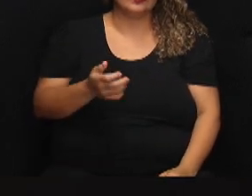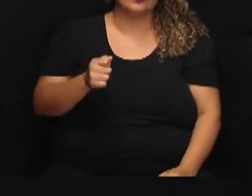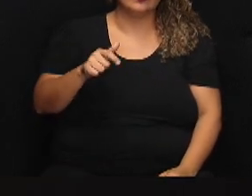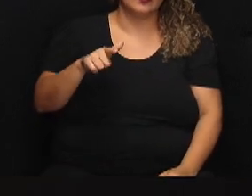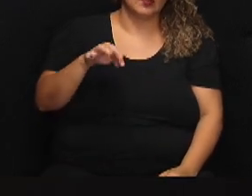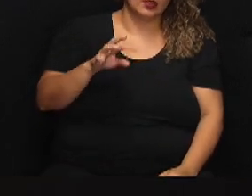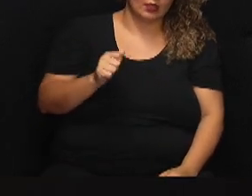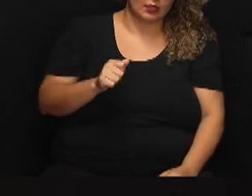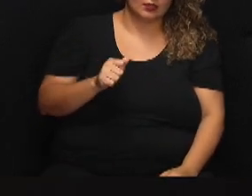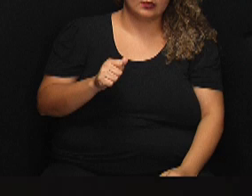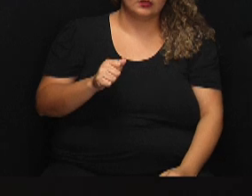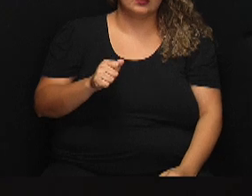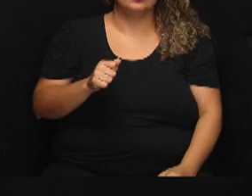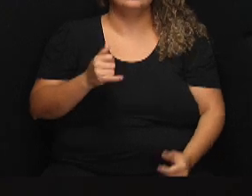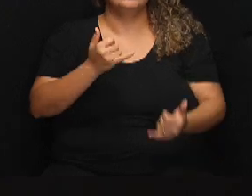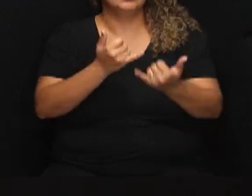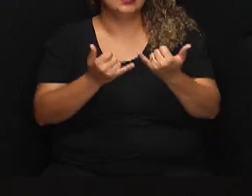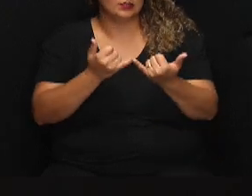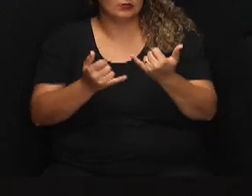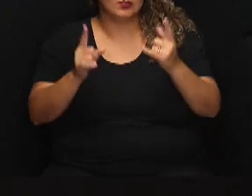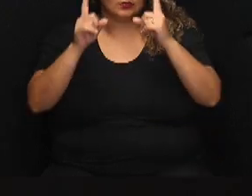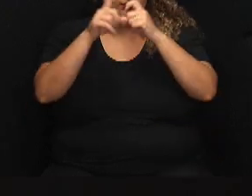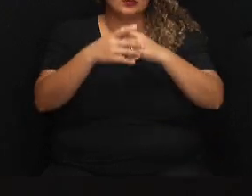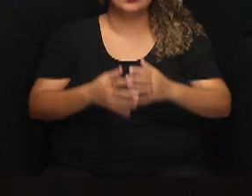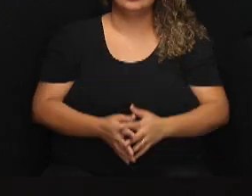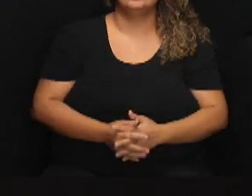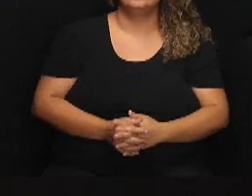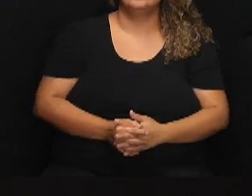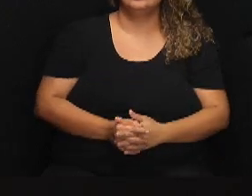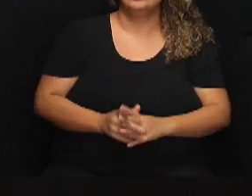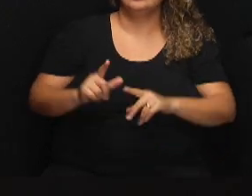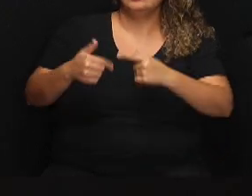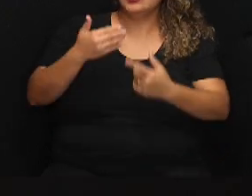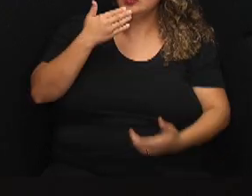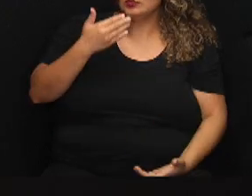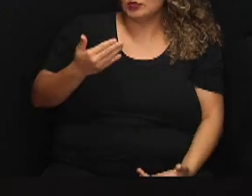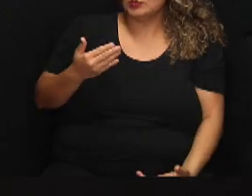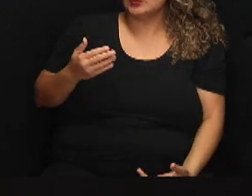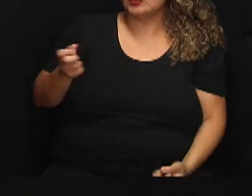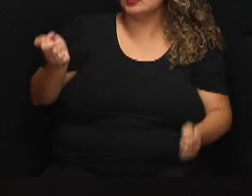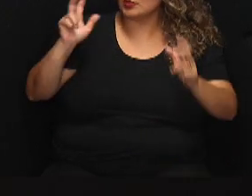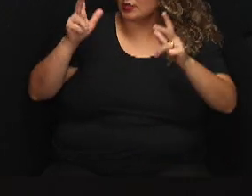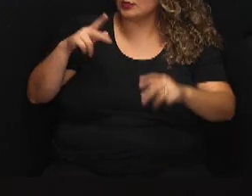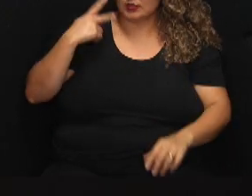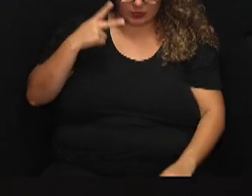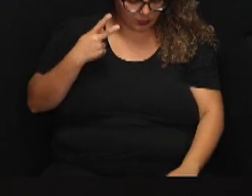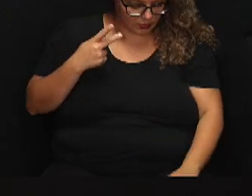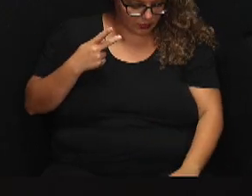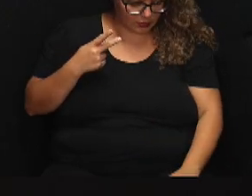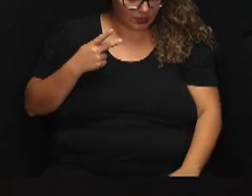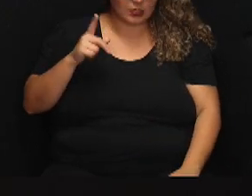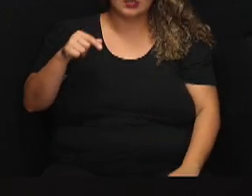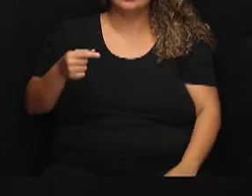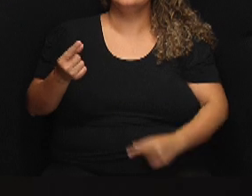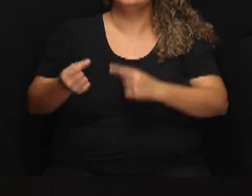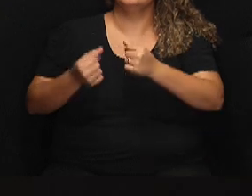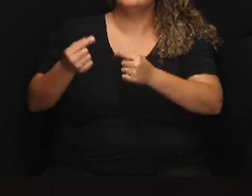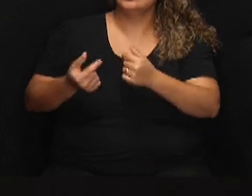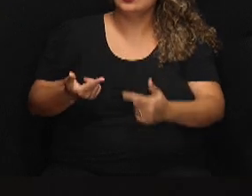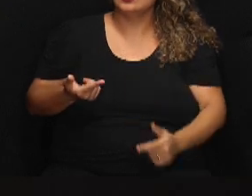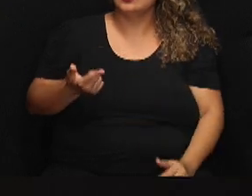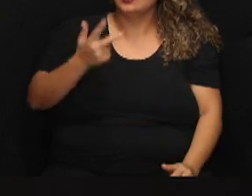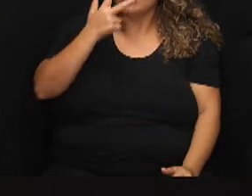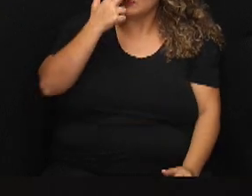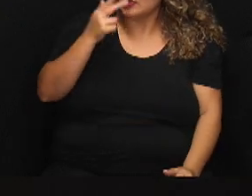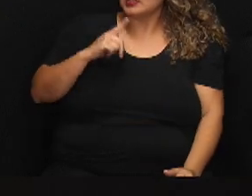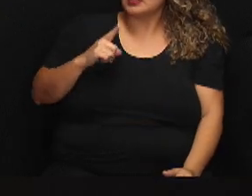da média e da alta complexidade. Outra demanda que chamou a atenção, vereadora, é a destinação para a Secretaria